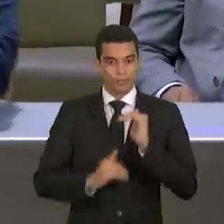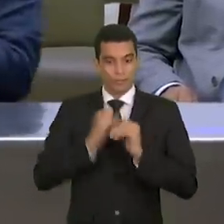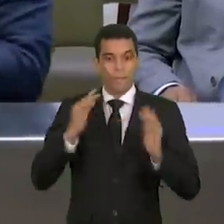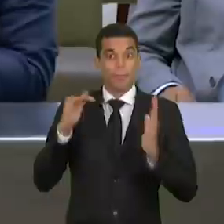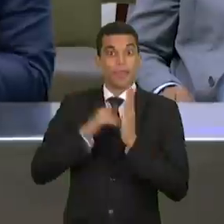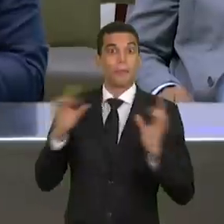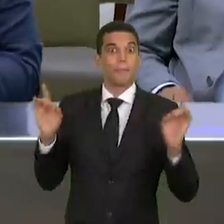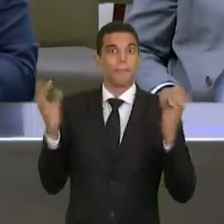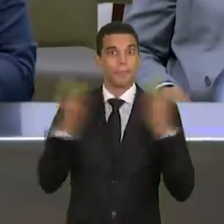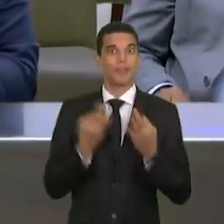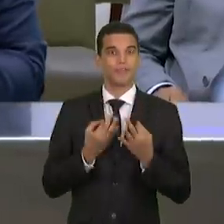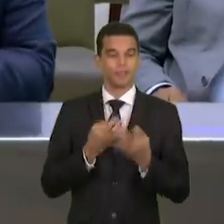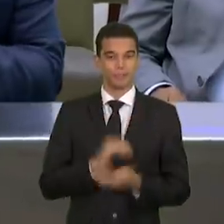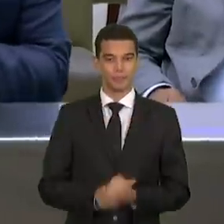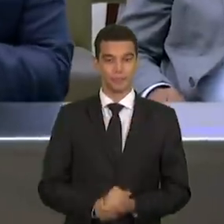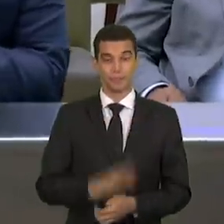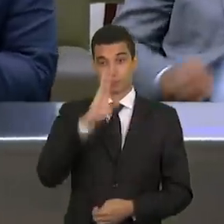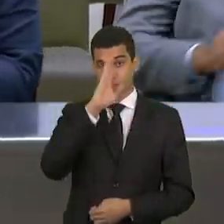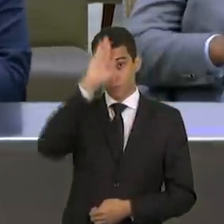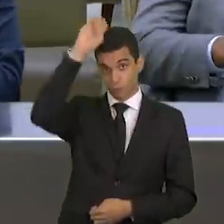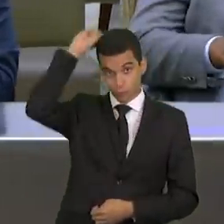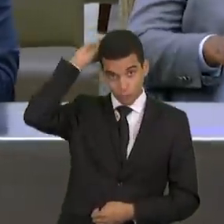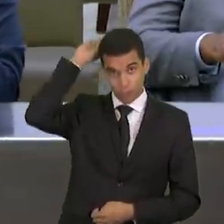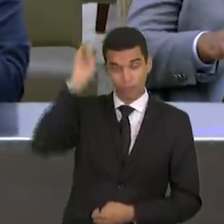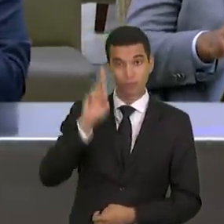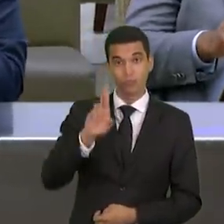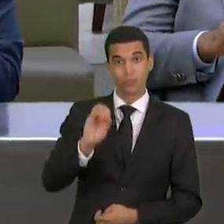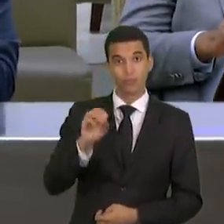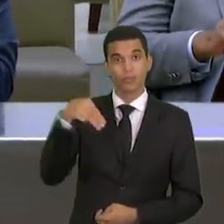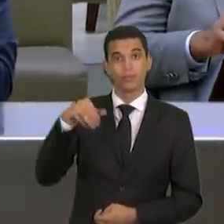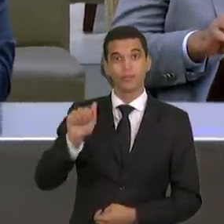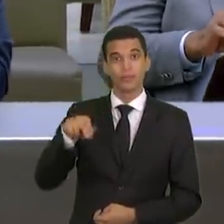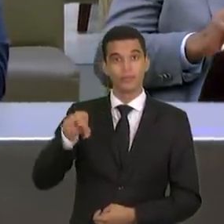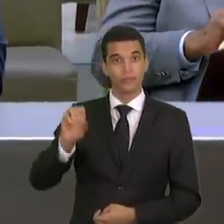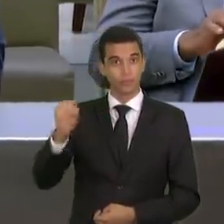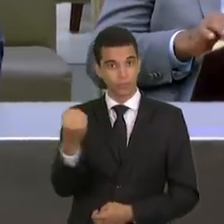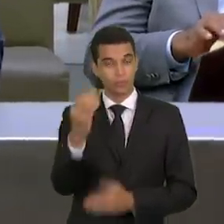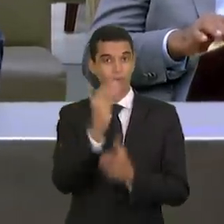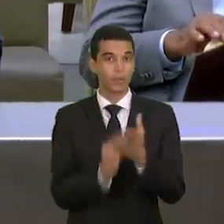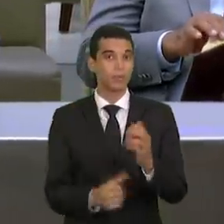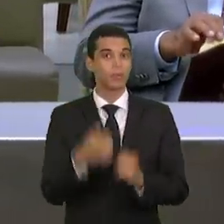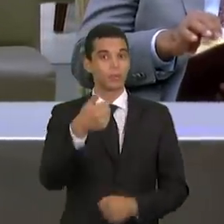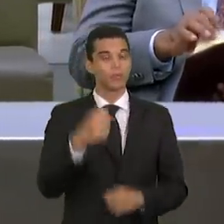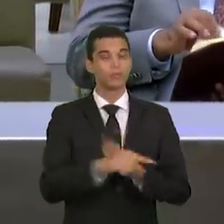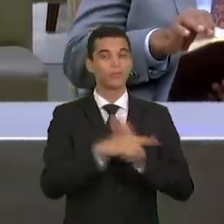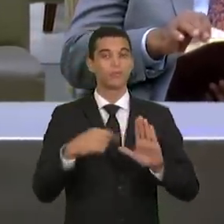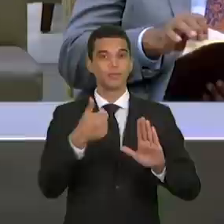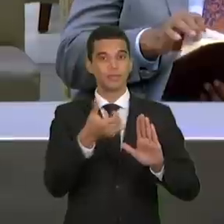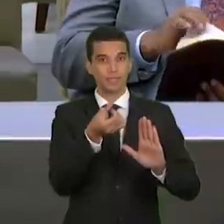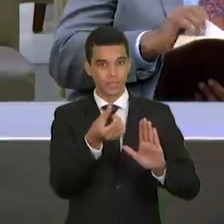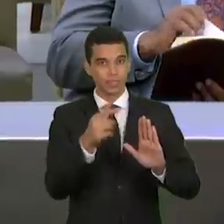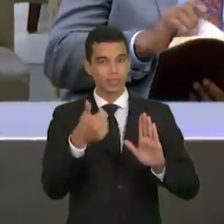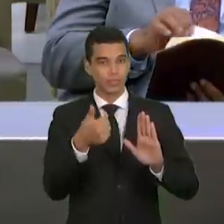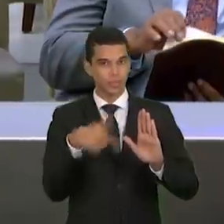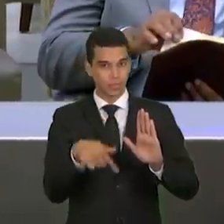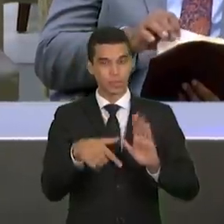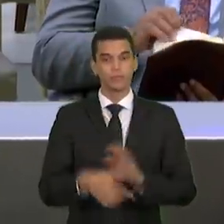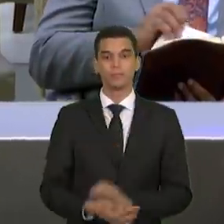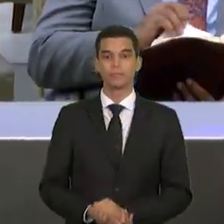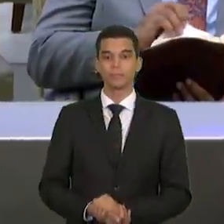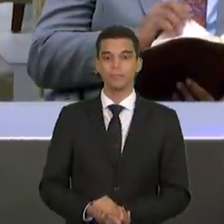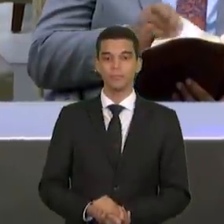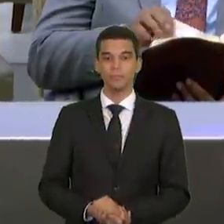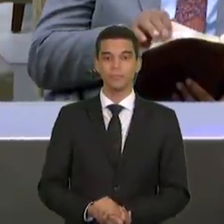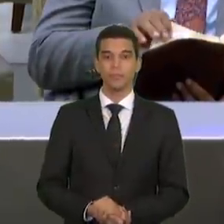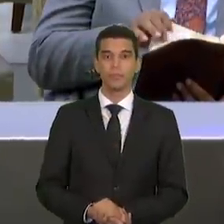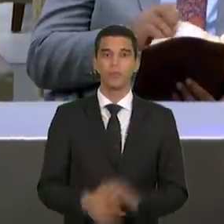aperfeiçoamento. Venha comigo para Romanos capítulo 1, versículo 16 e 17. Eu destaquei uma